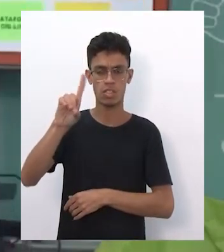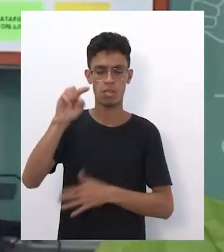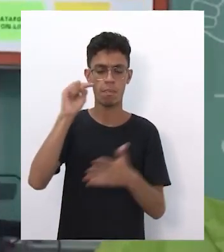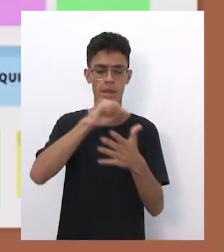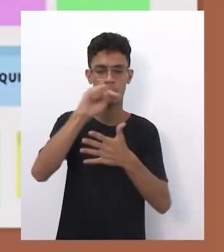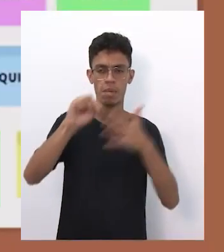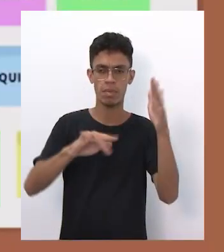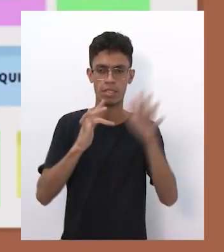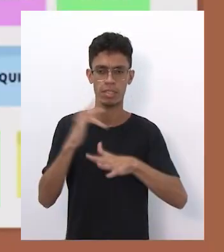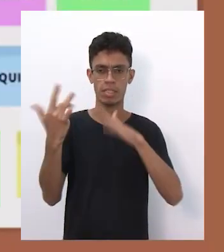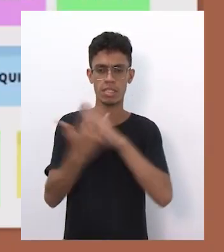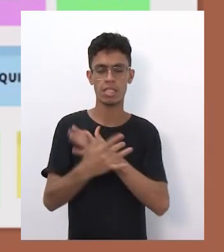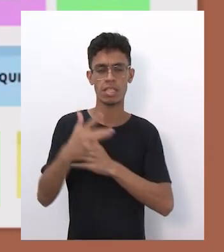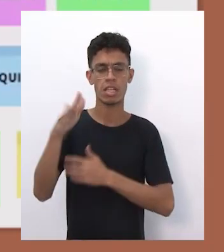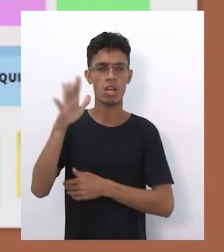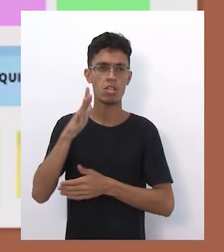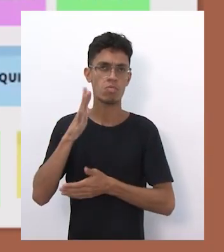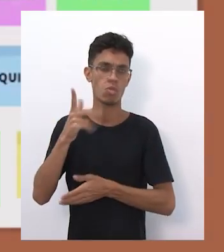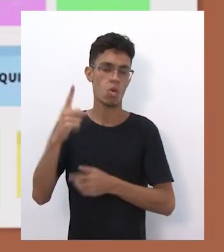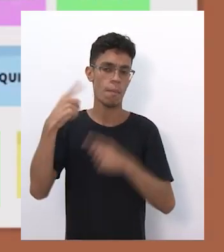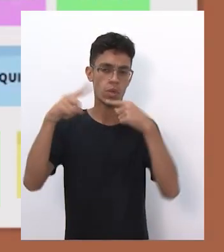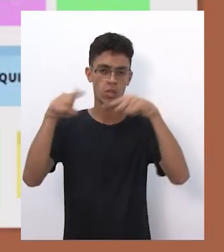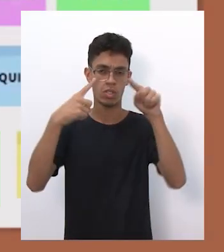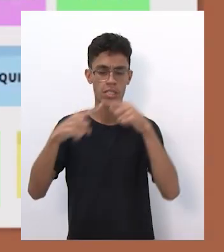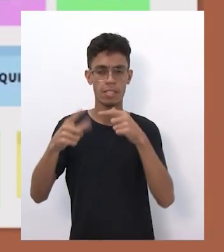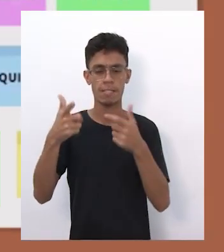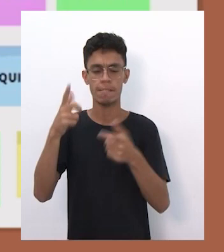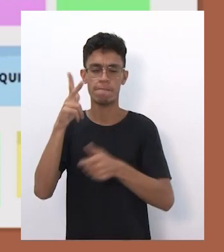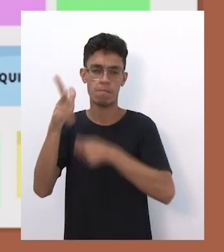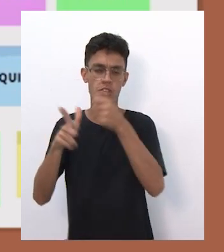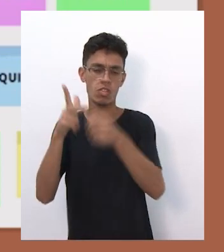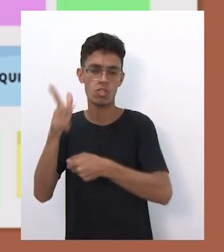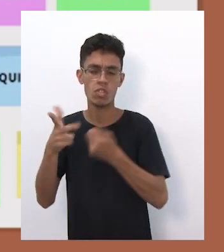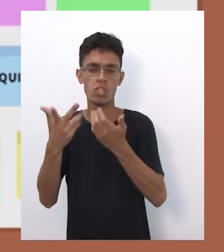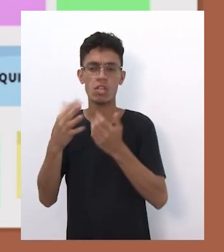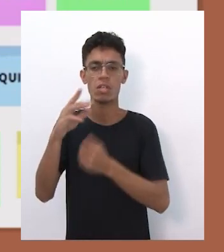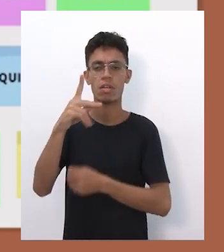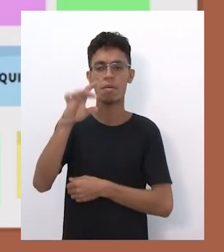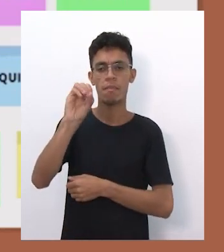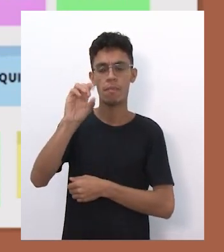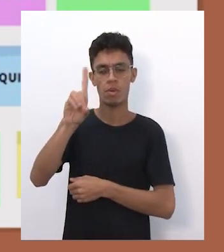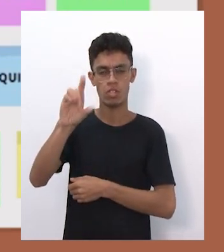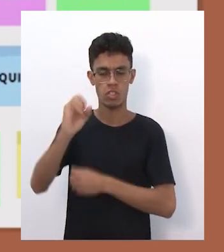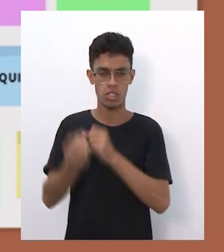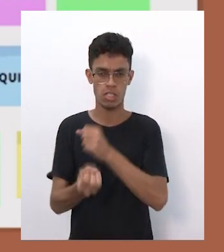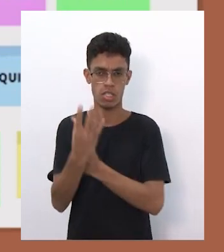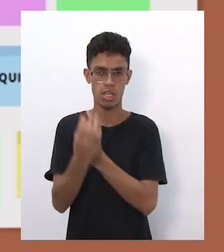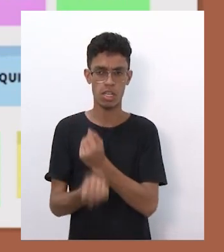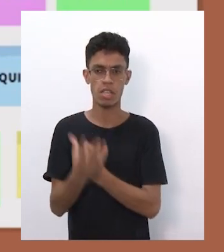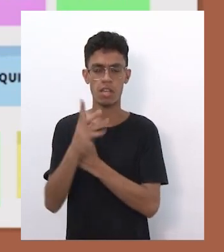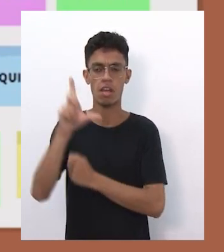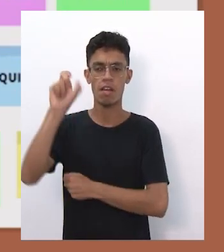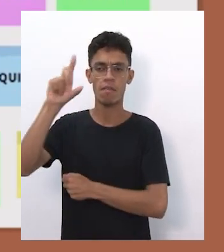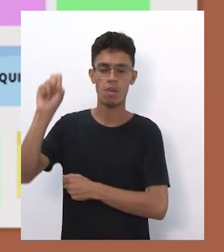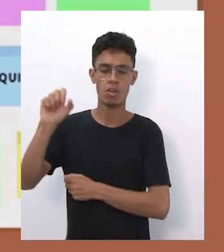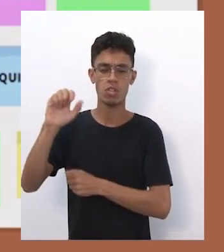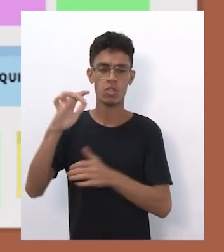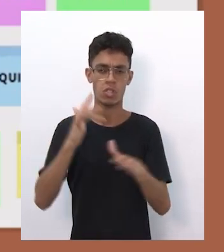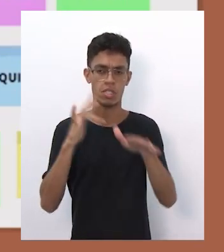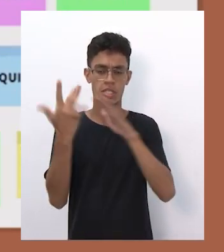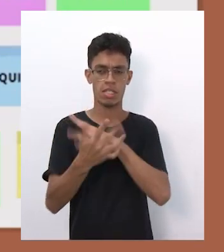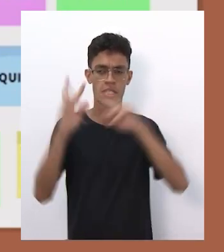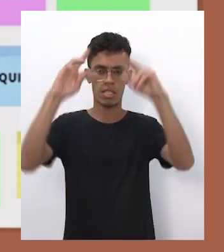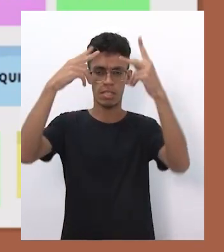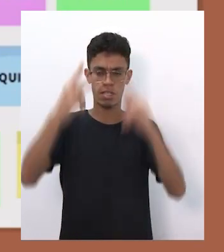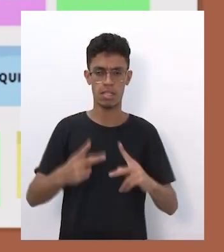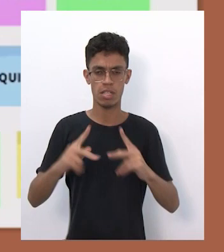de mídias, áudio, música, videoclipe, podcast, fotos, infográficos, sites, que a